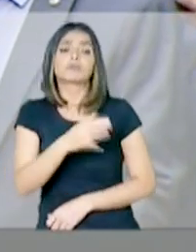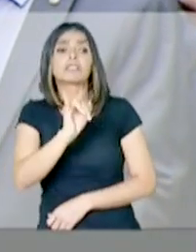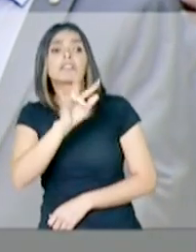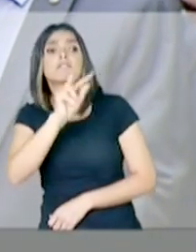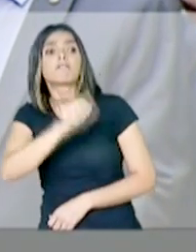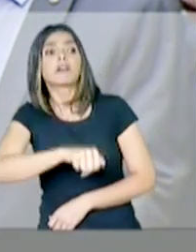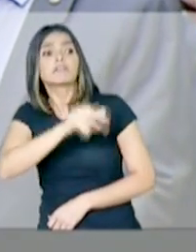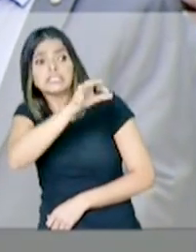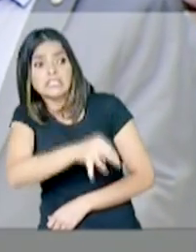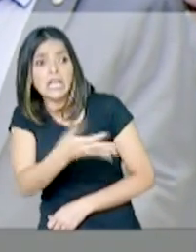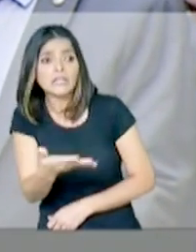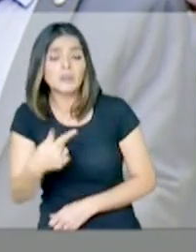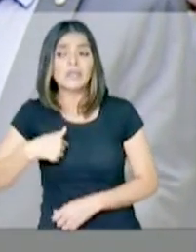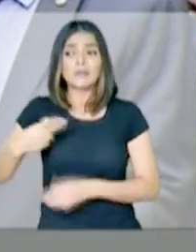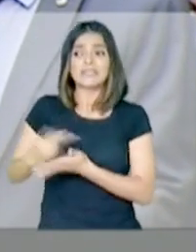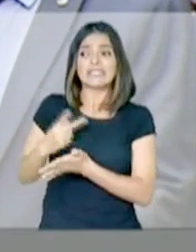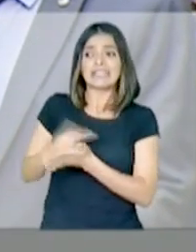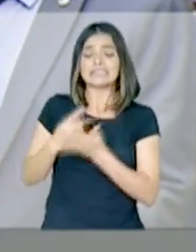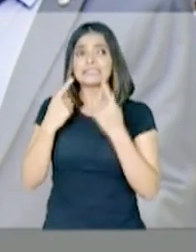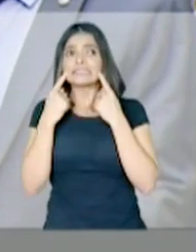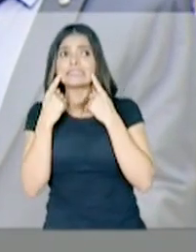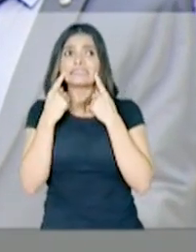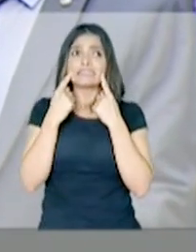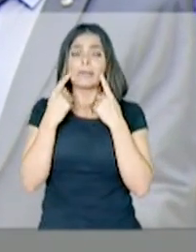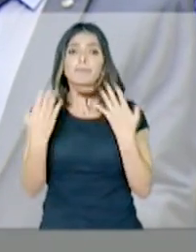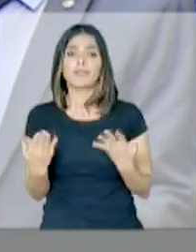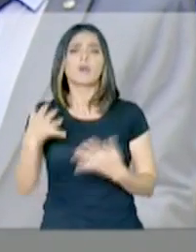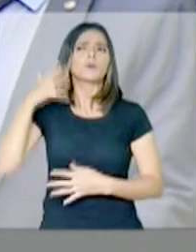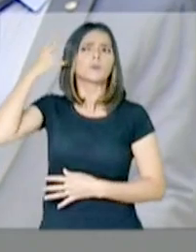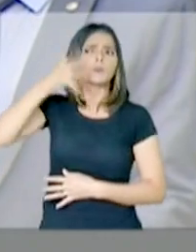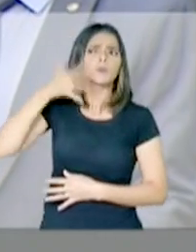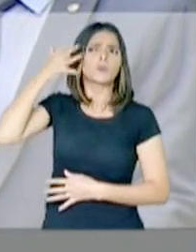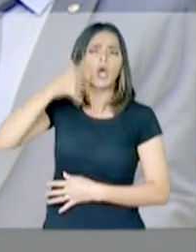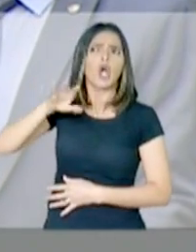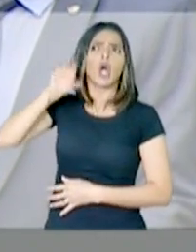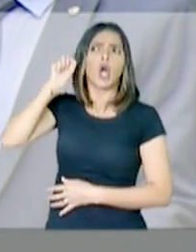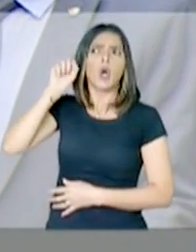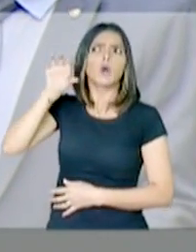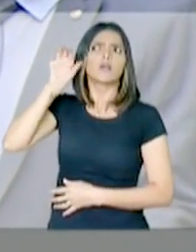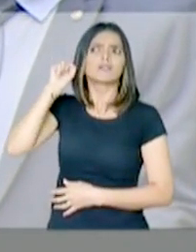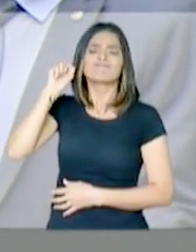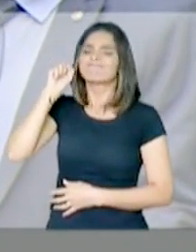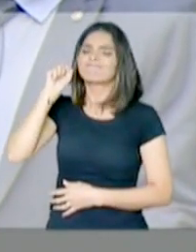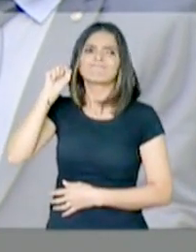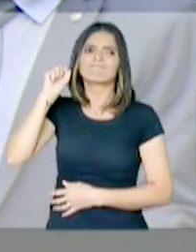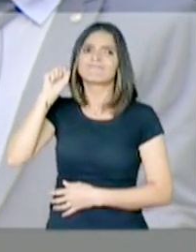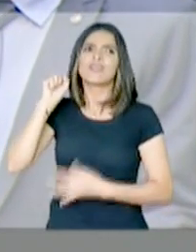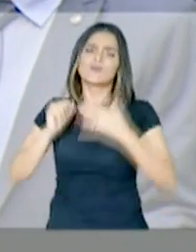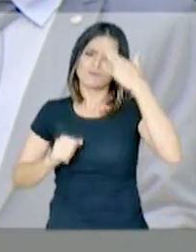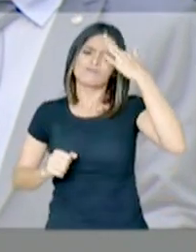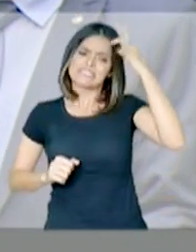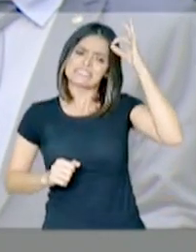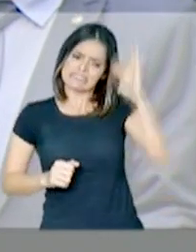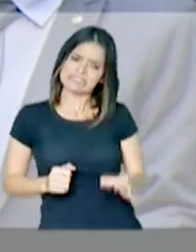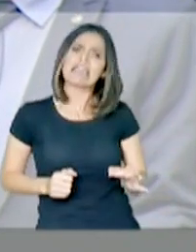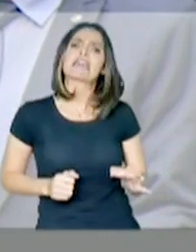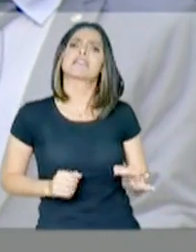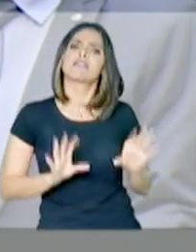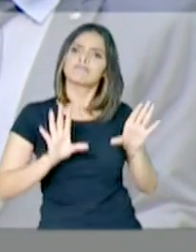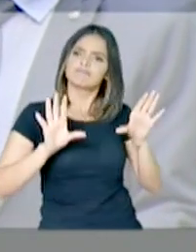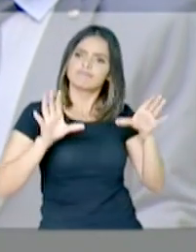Valente. E a cada discurso que eu ouço, eu tenho cada vez mais convicção que a